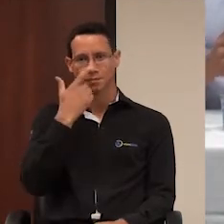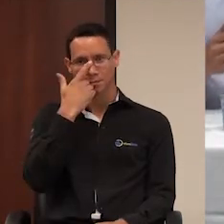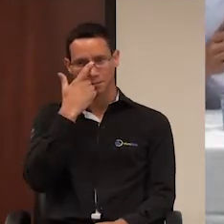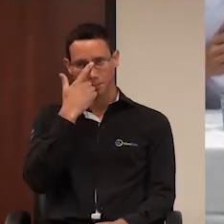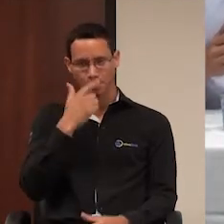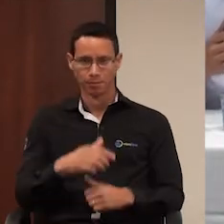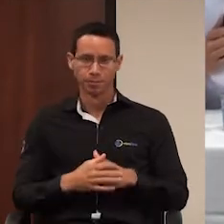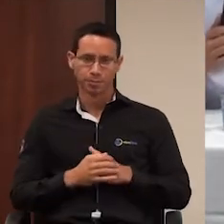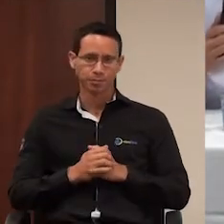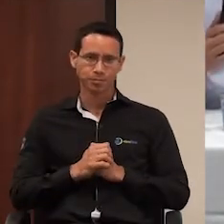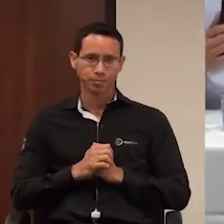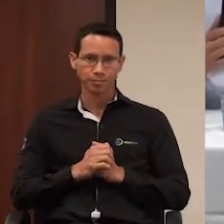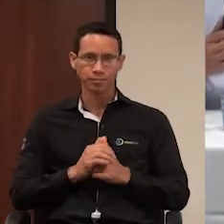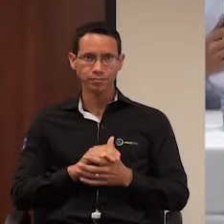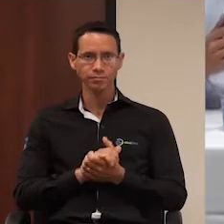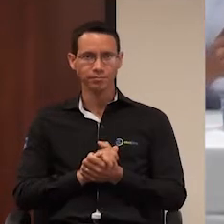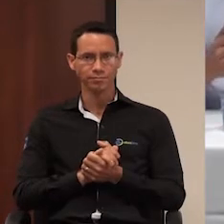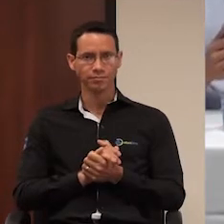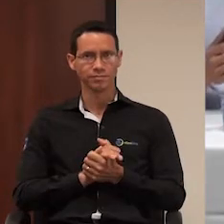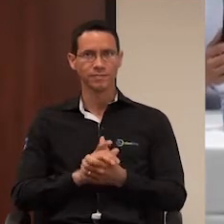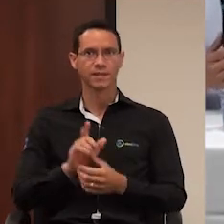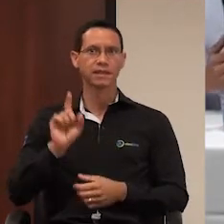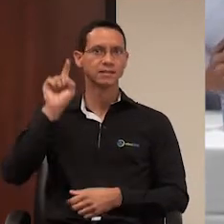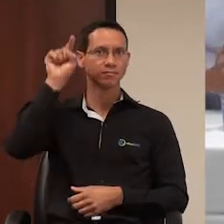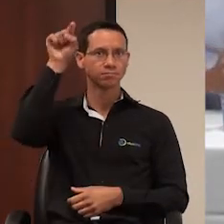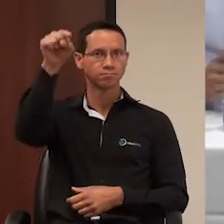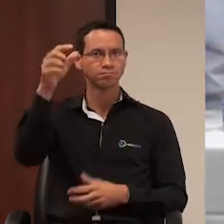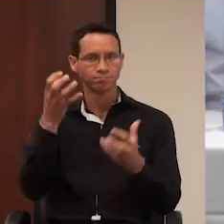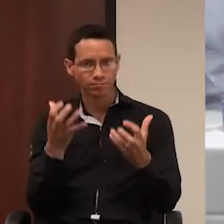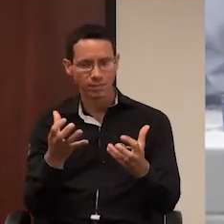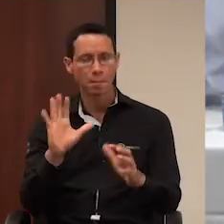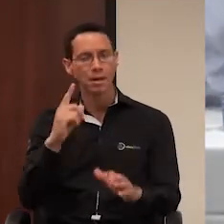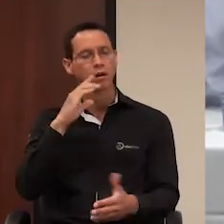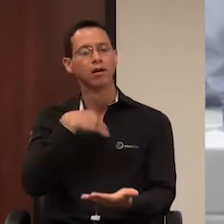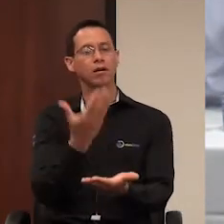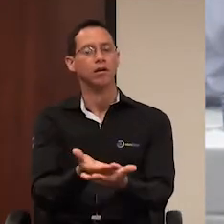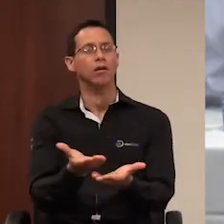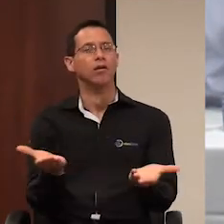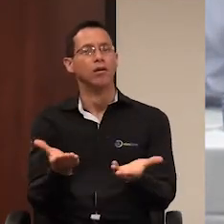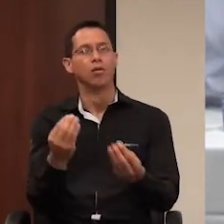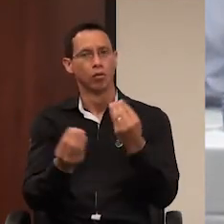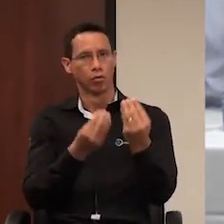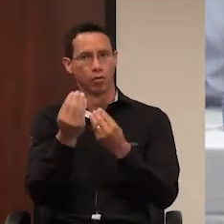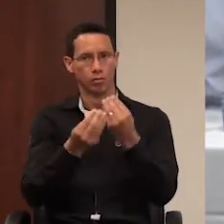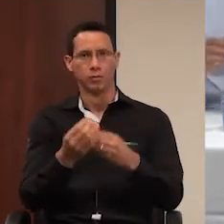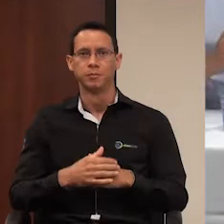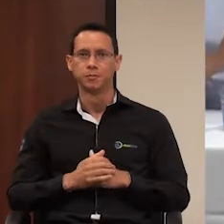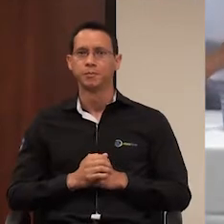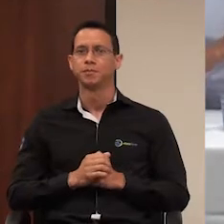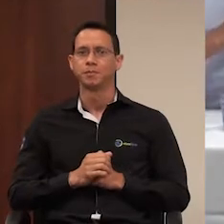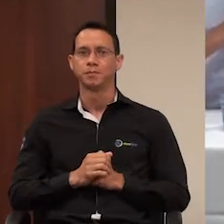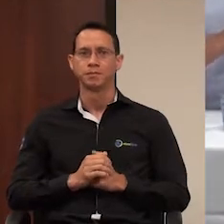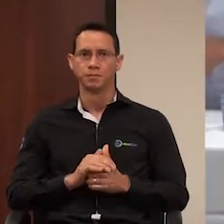o confronto daquilo que poderia ser com aquilo que é de acordo com